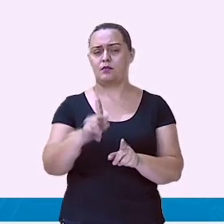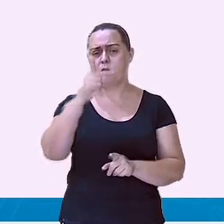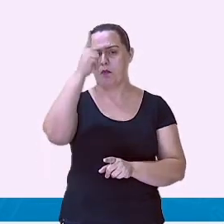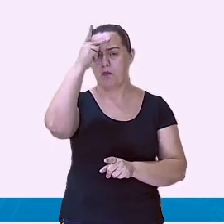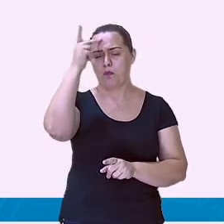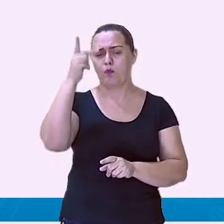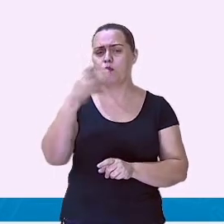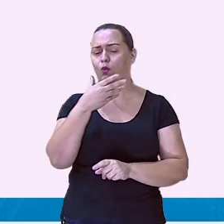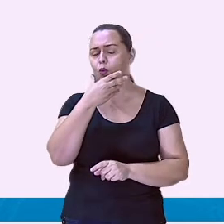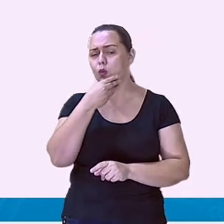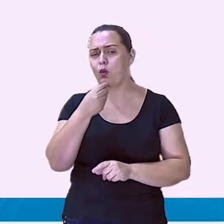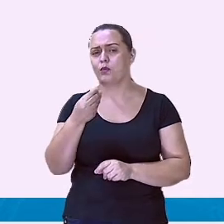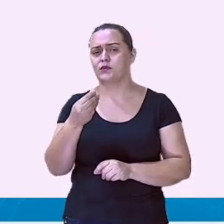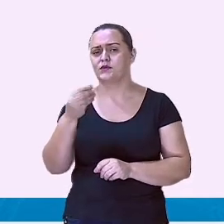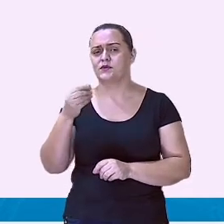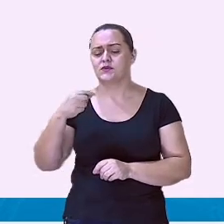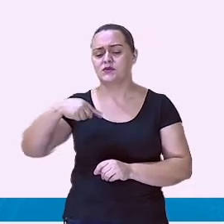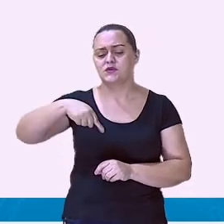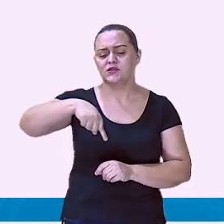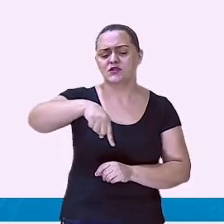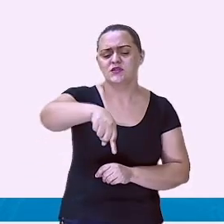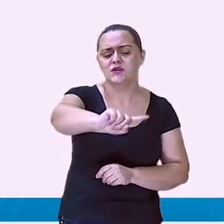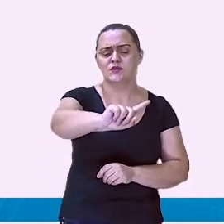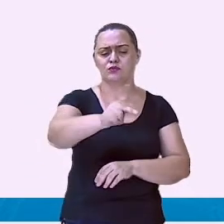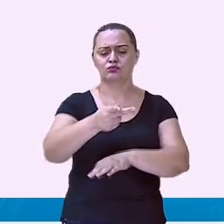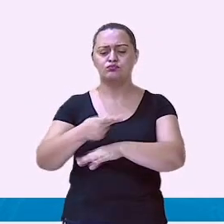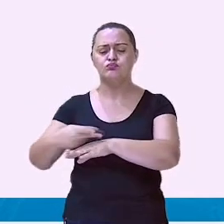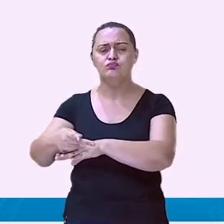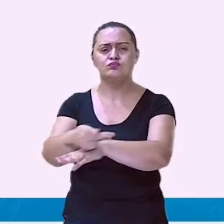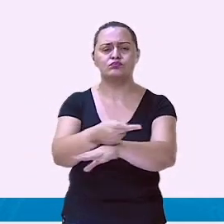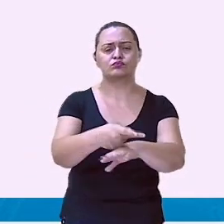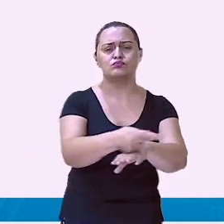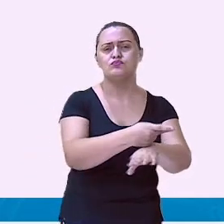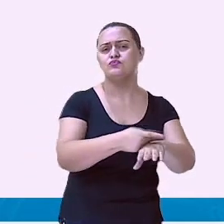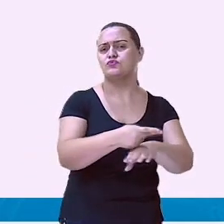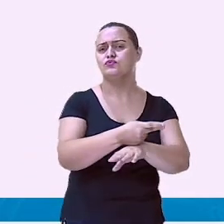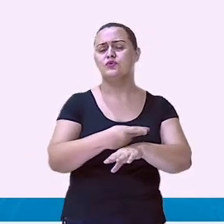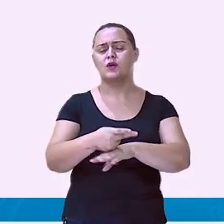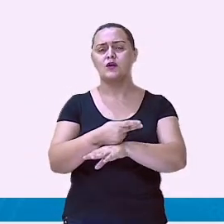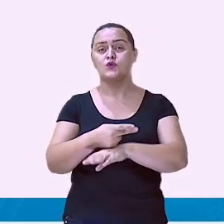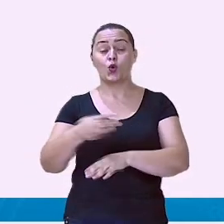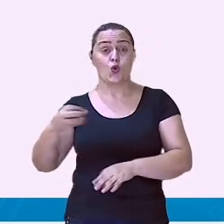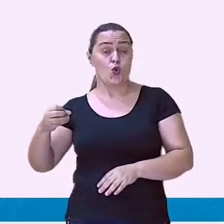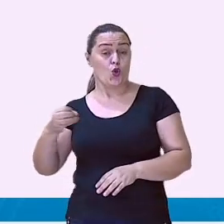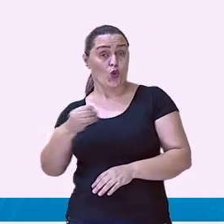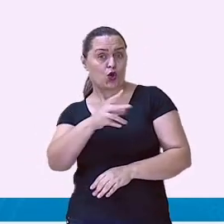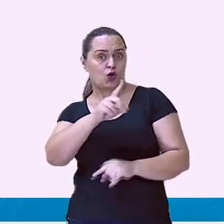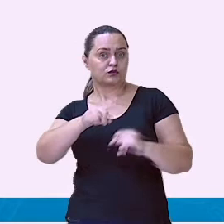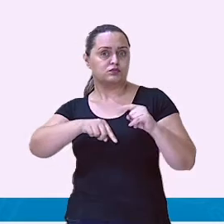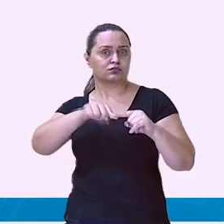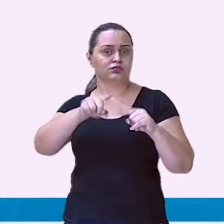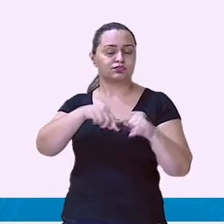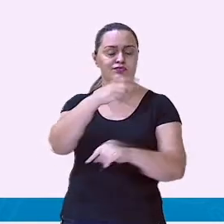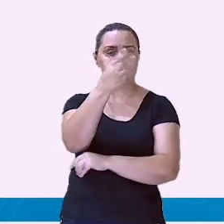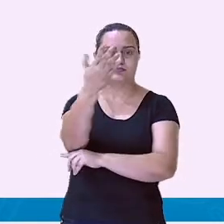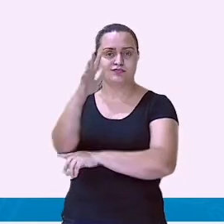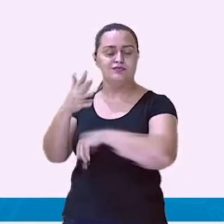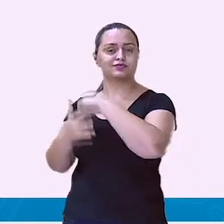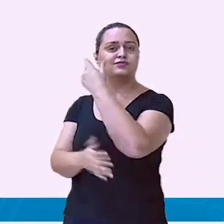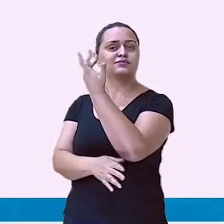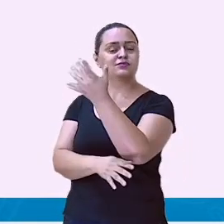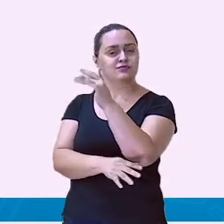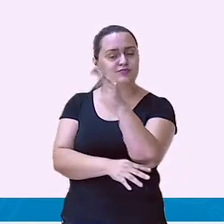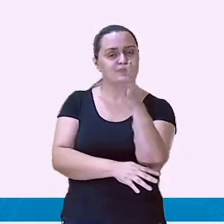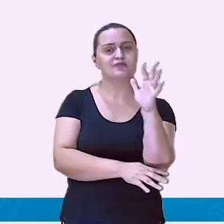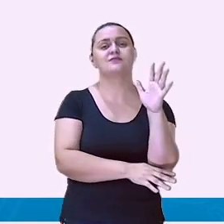adentravam, daqueles homens que iam buscando os nossos recursos e, através disso, eles